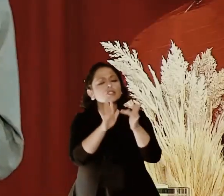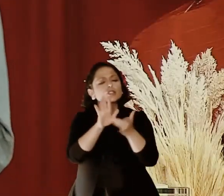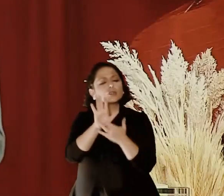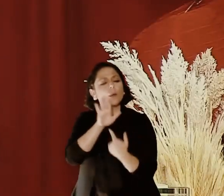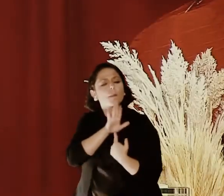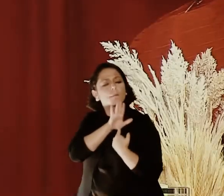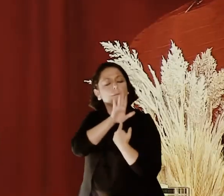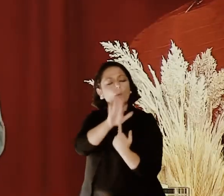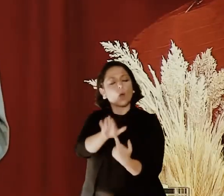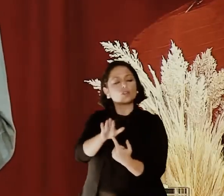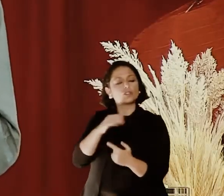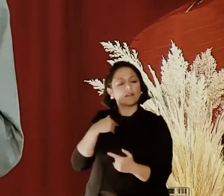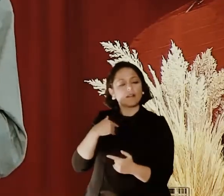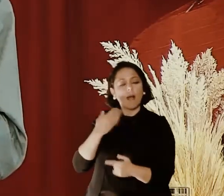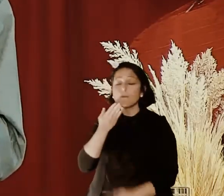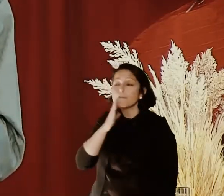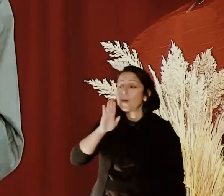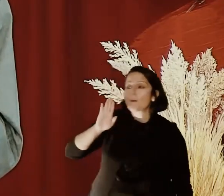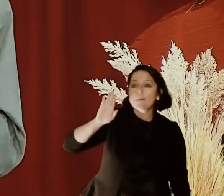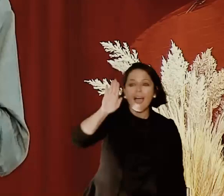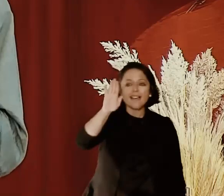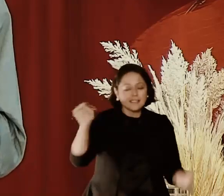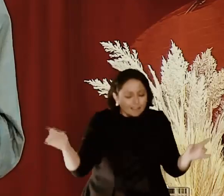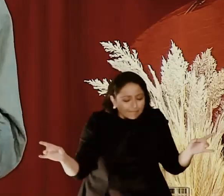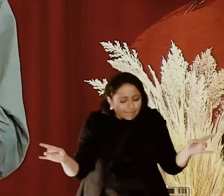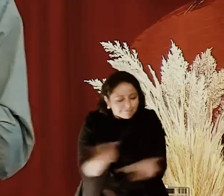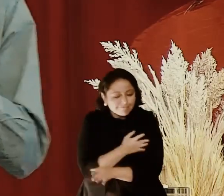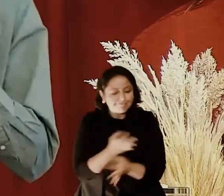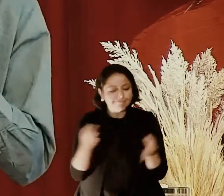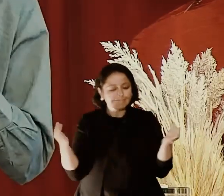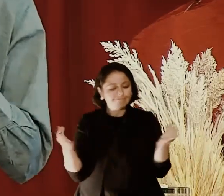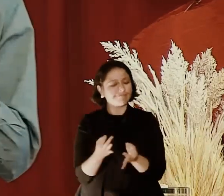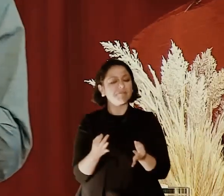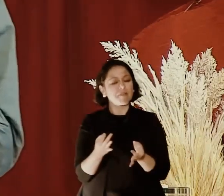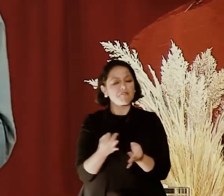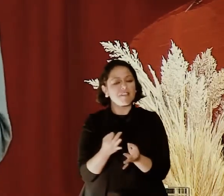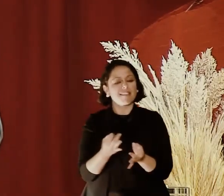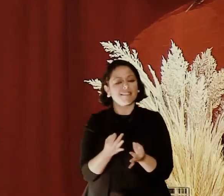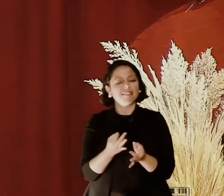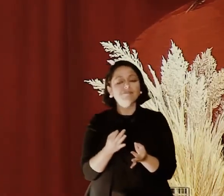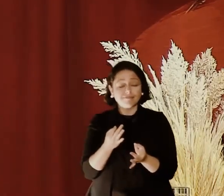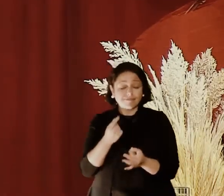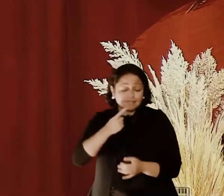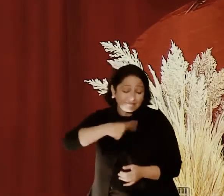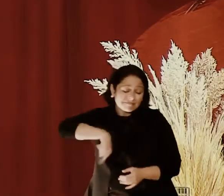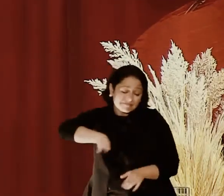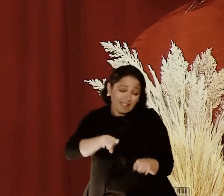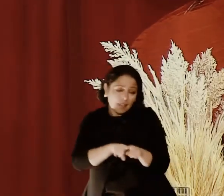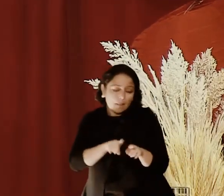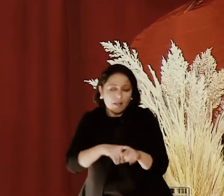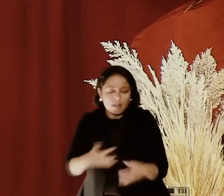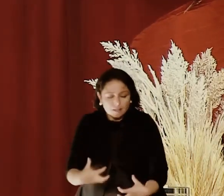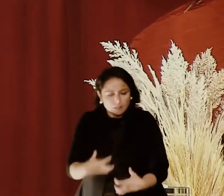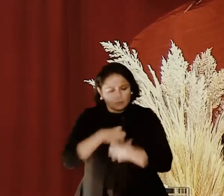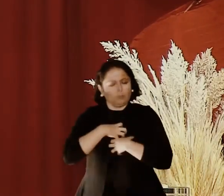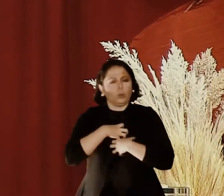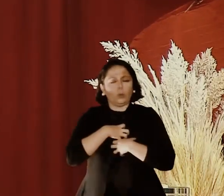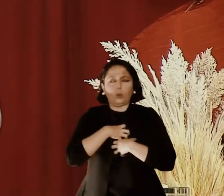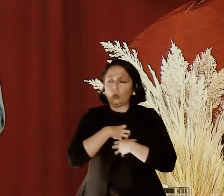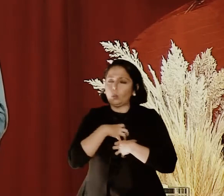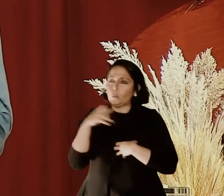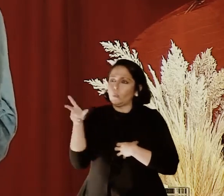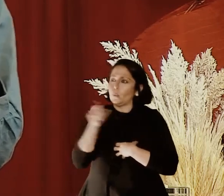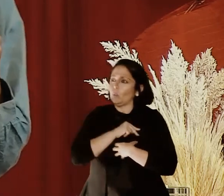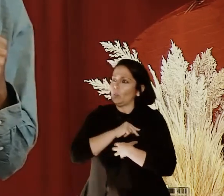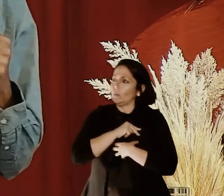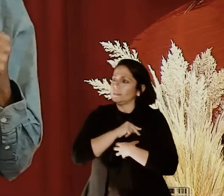promessa de Deus. Agora, quando nós testemunhamos o Senhor cumprindo as suas promessas, naturalmente somos impactados.